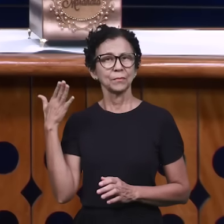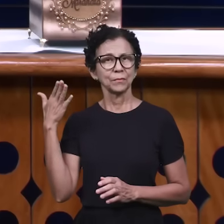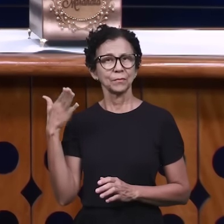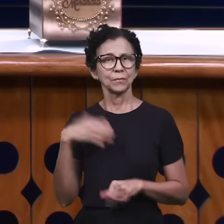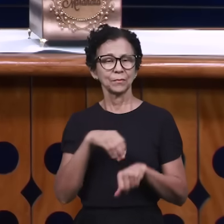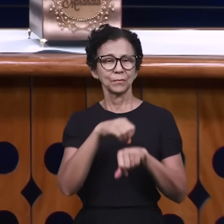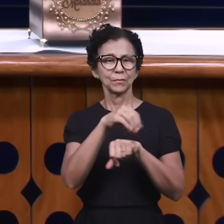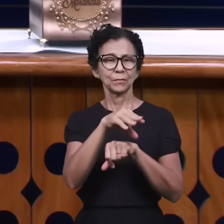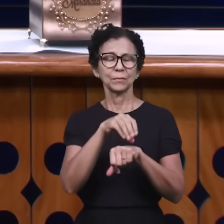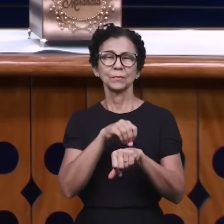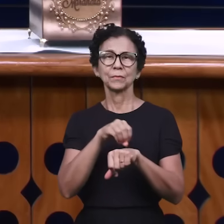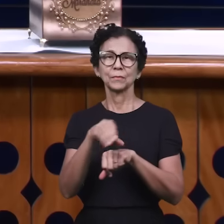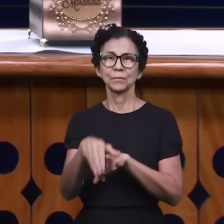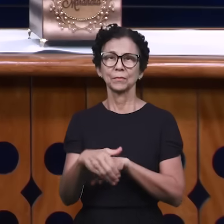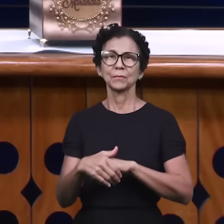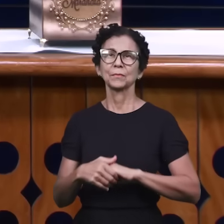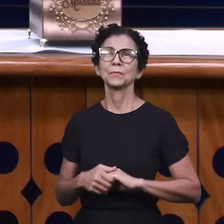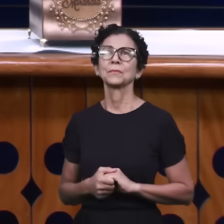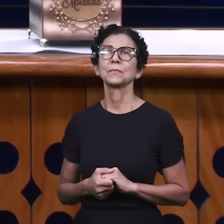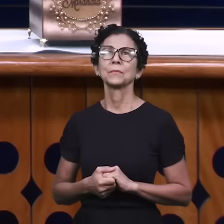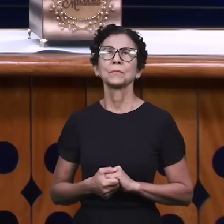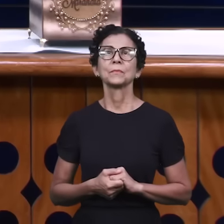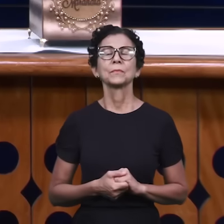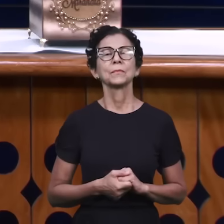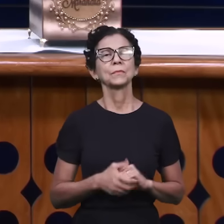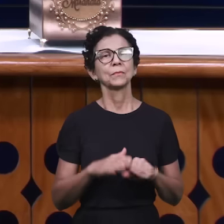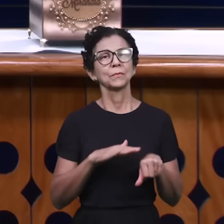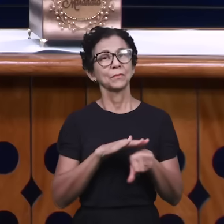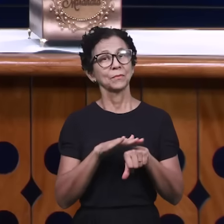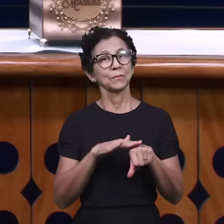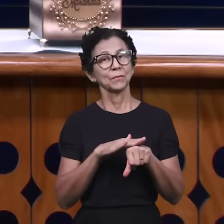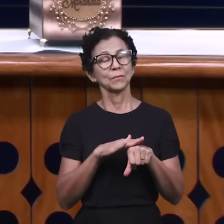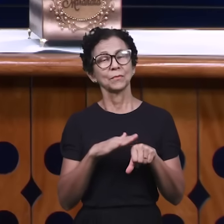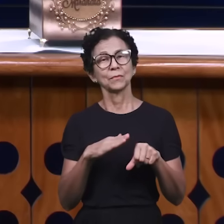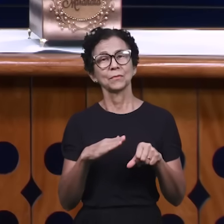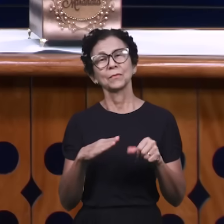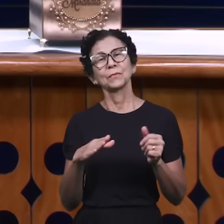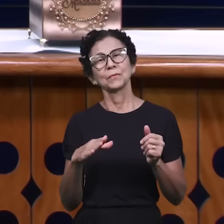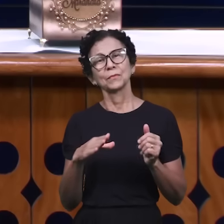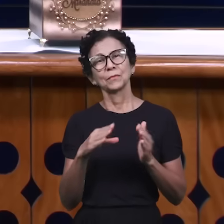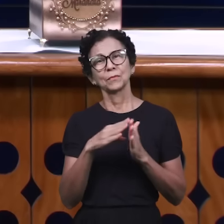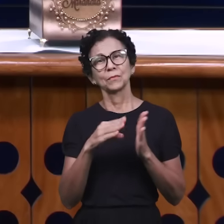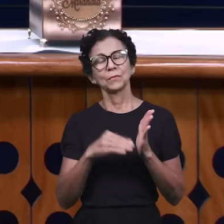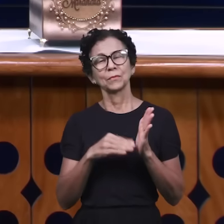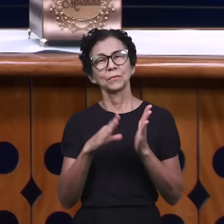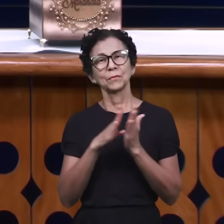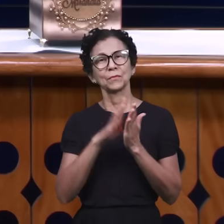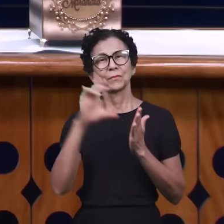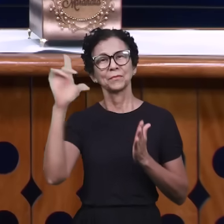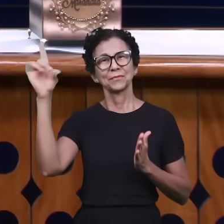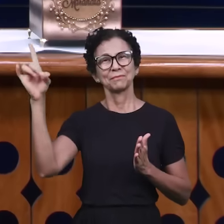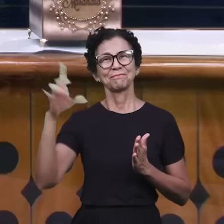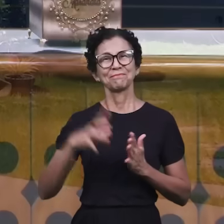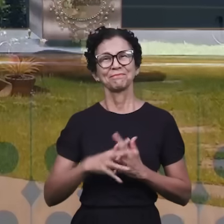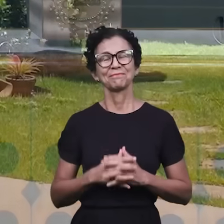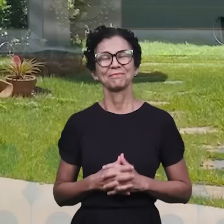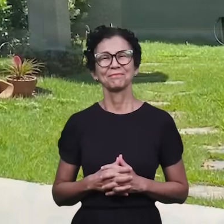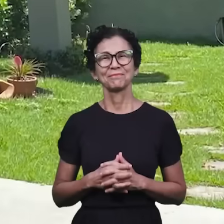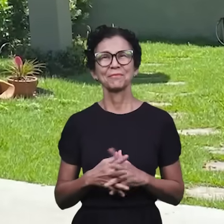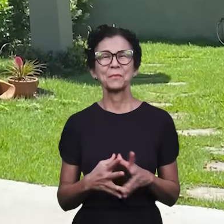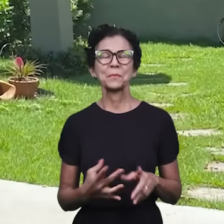neste culto onde haverá a abordagem sobre o Conversas Bíblicas. Vamos então cantar louvando ao nosso